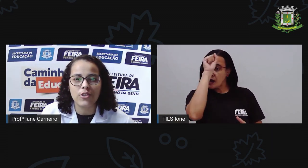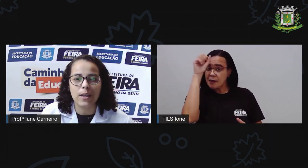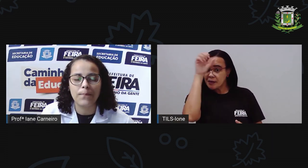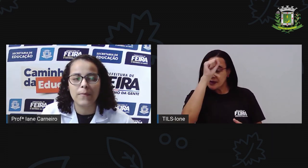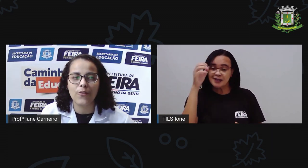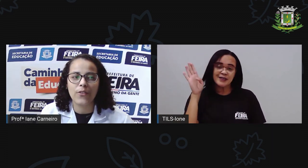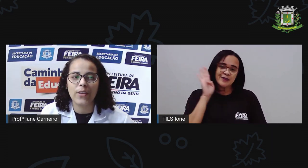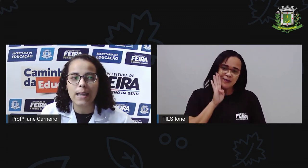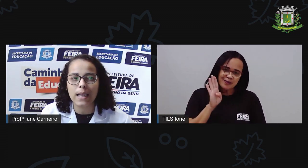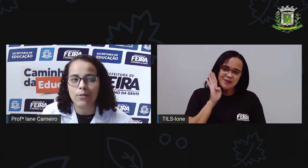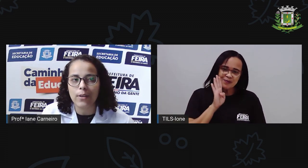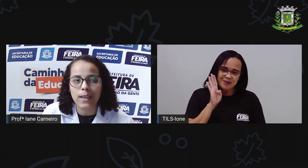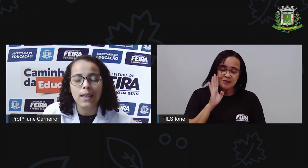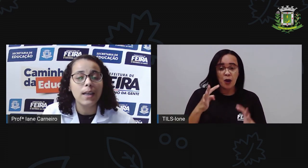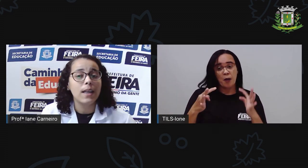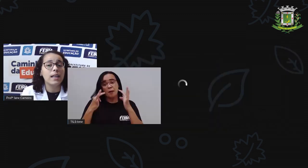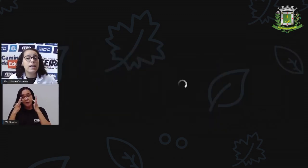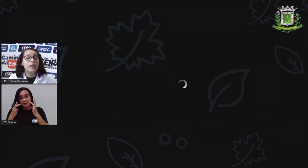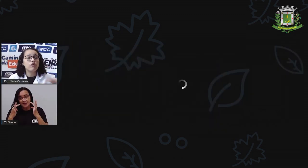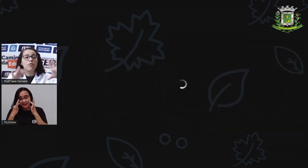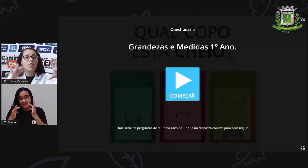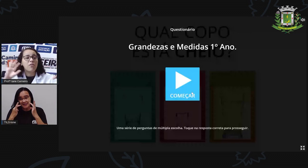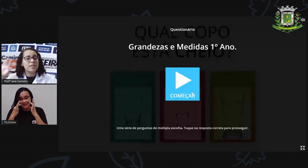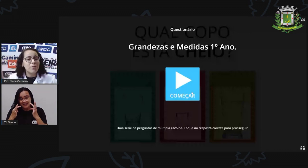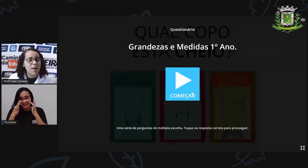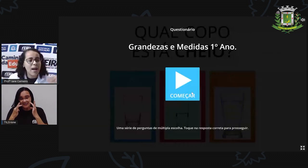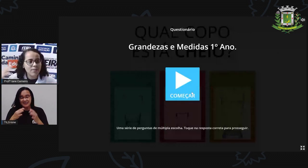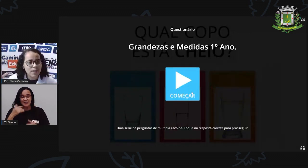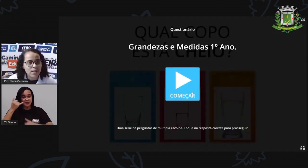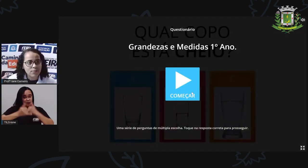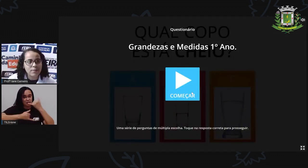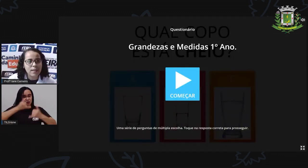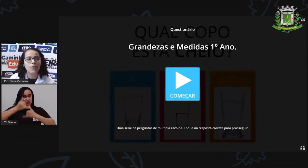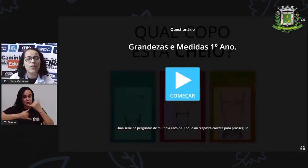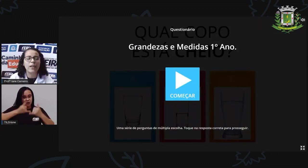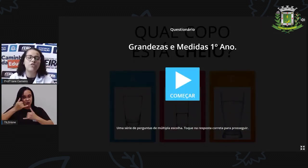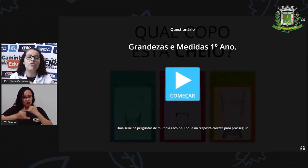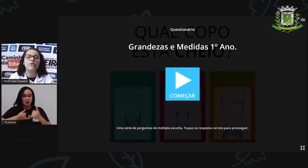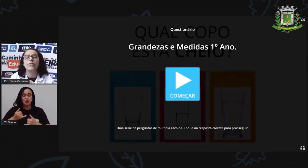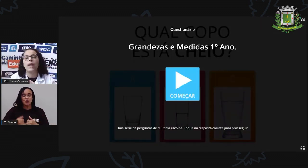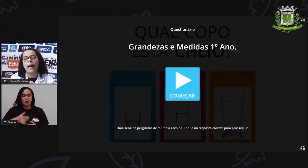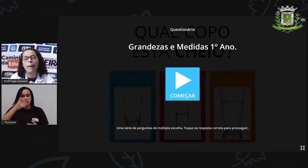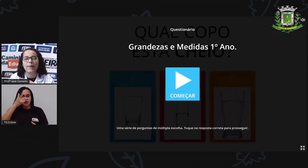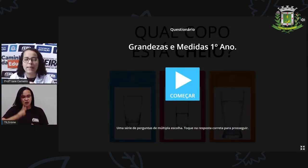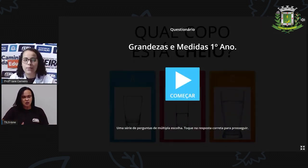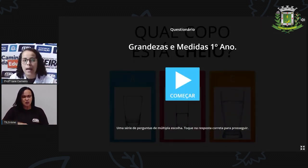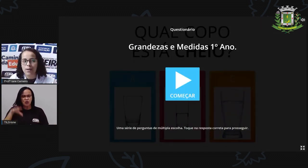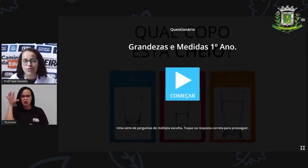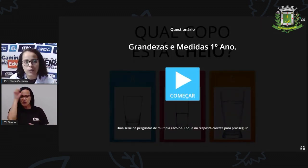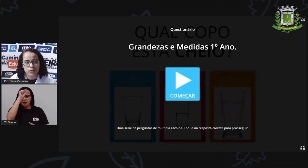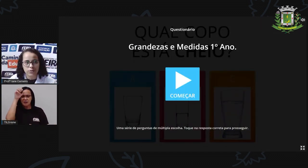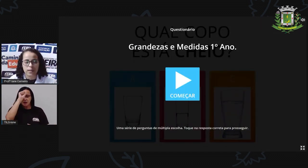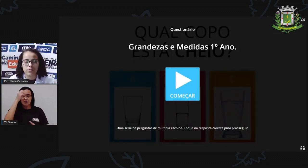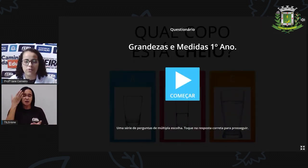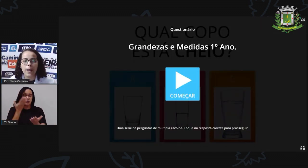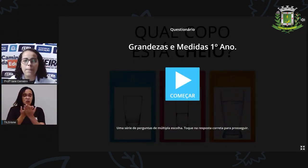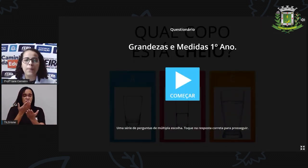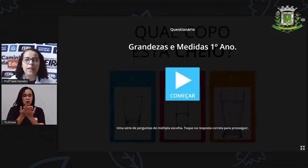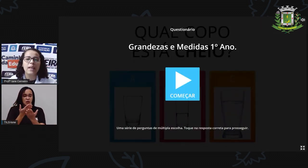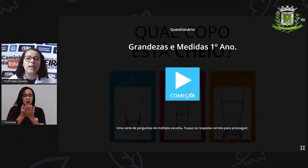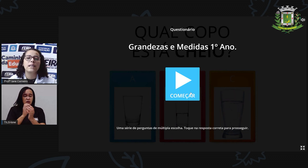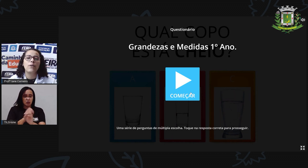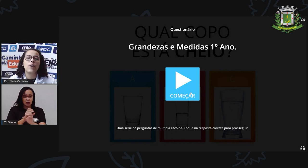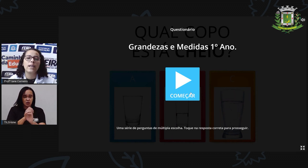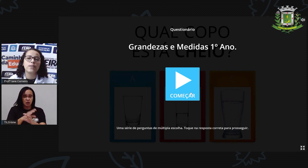divertida. Então, fica atento aí que o jogo vai fazer uma revisão daquilo que a gente aprendeu na aula de hoje, tá joia?